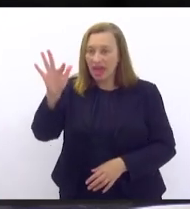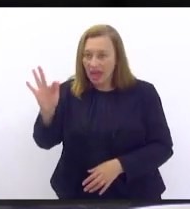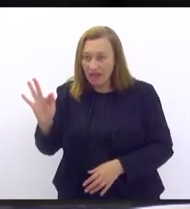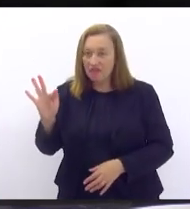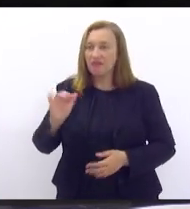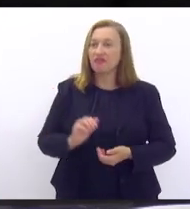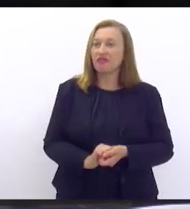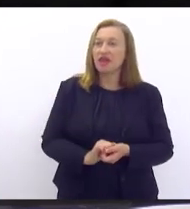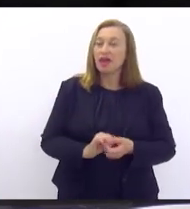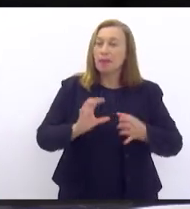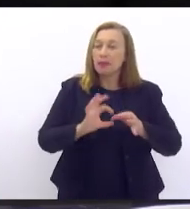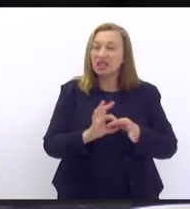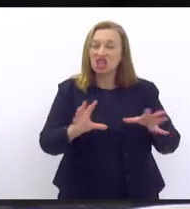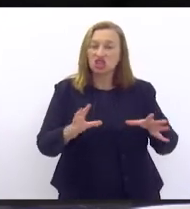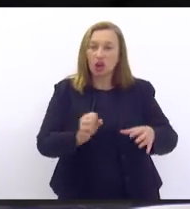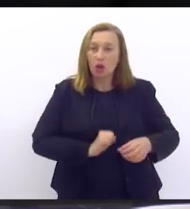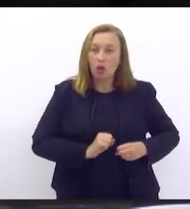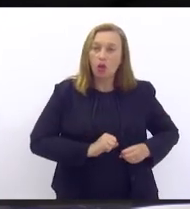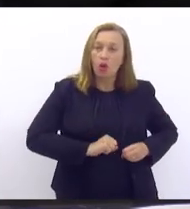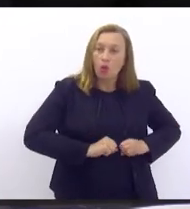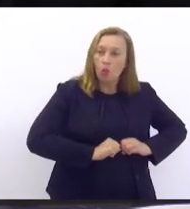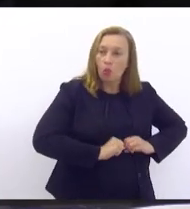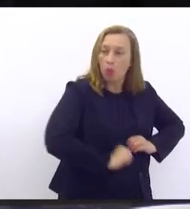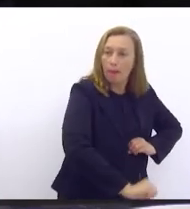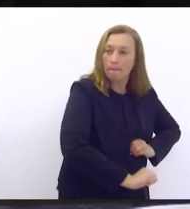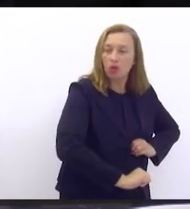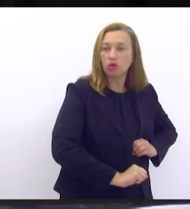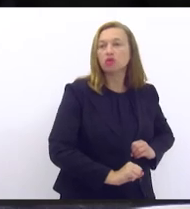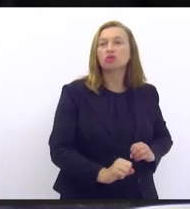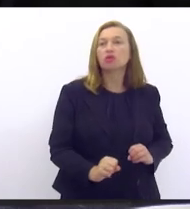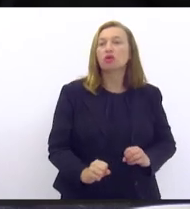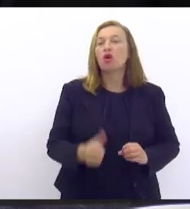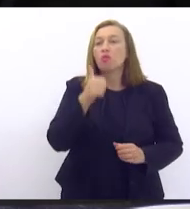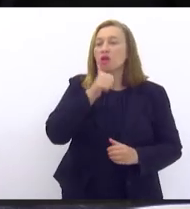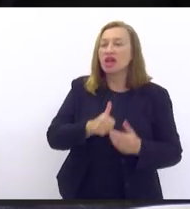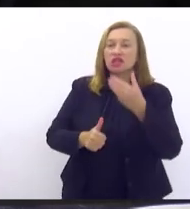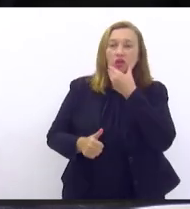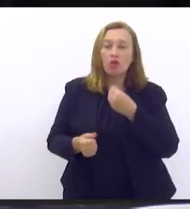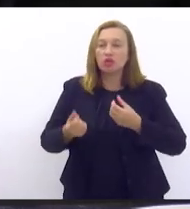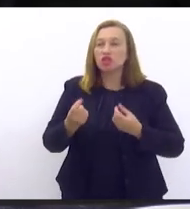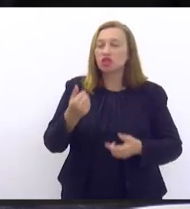aborto. E são homens e mulheres que lutam contra isso.